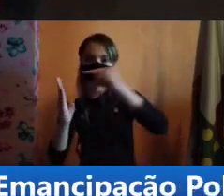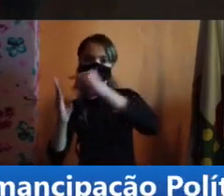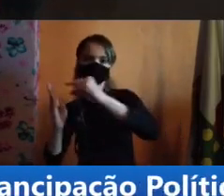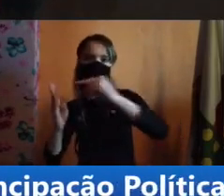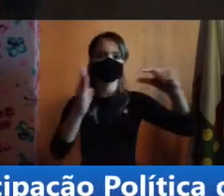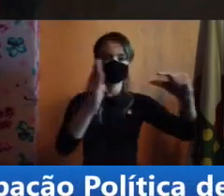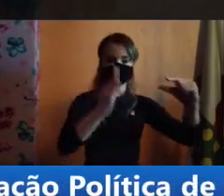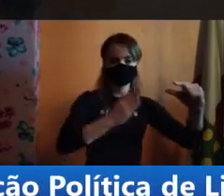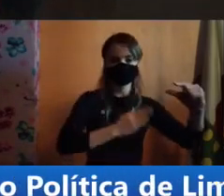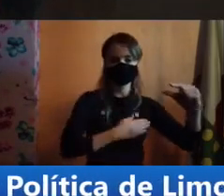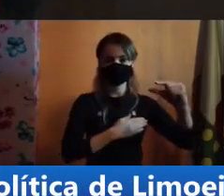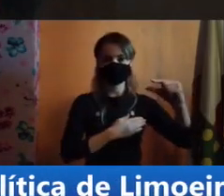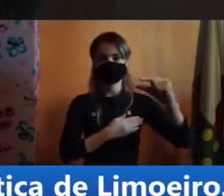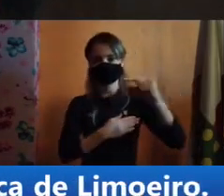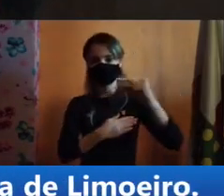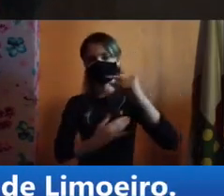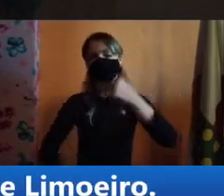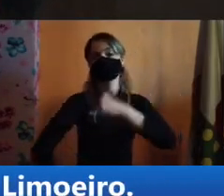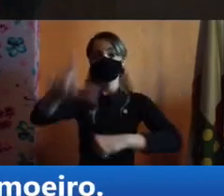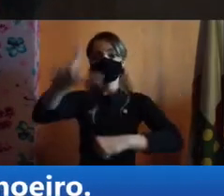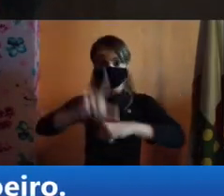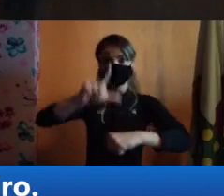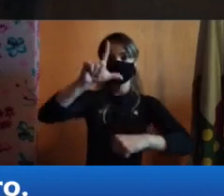pedaço do meu Brasil,